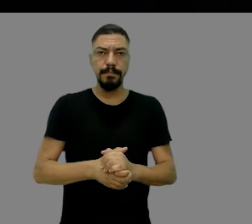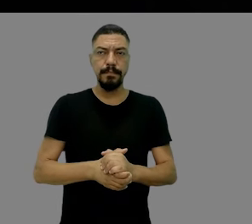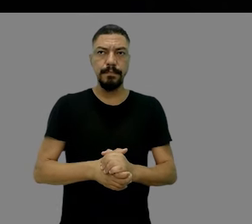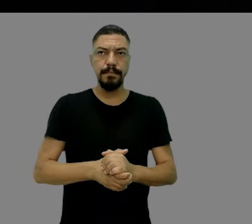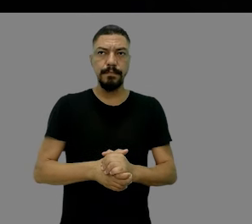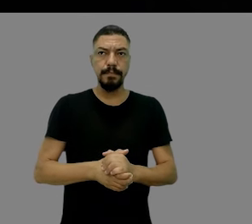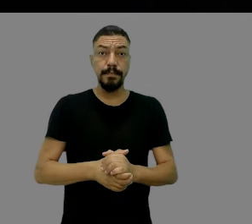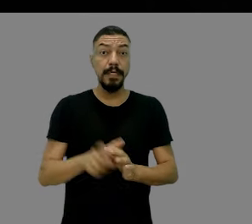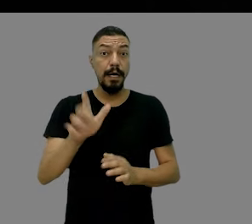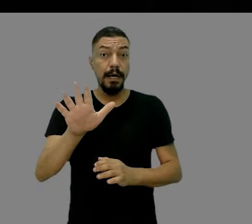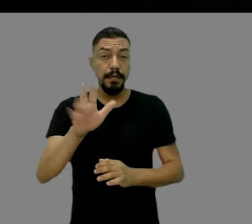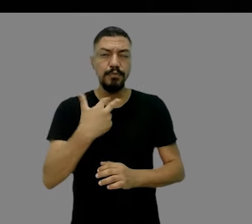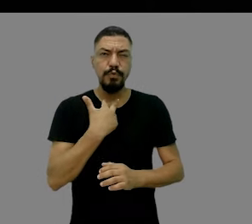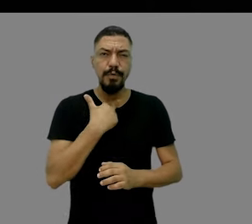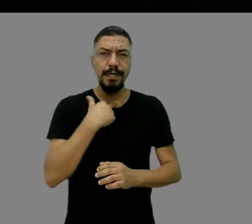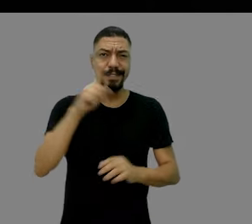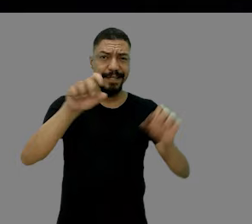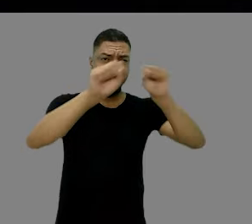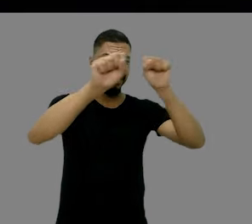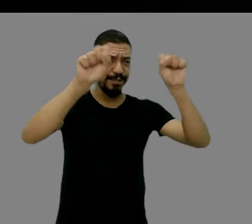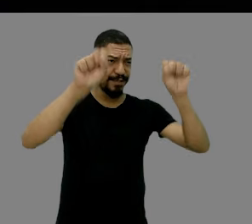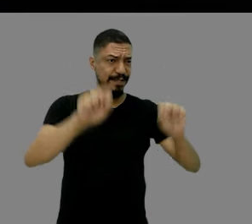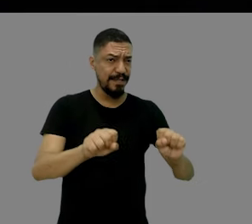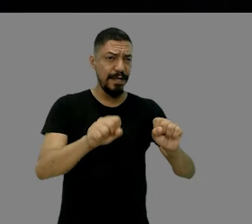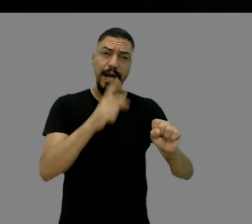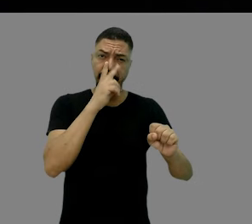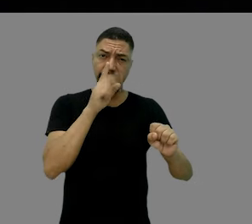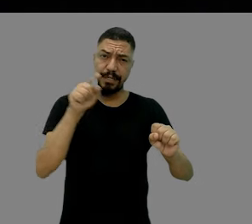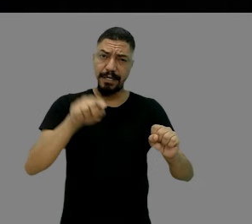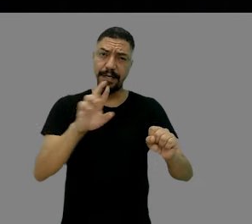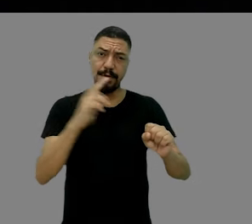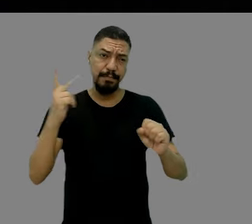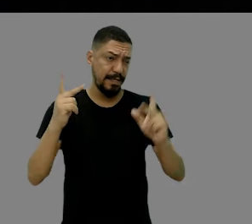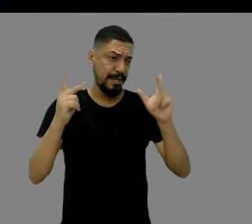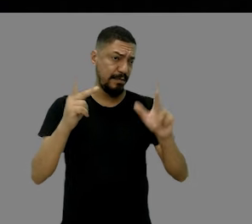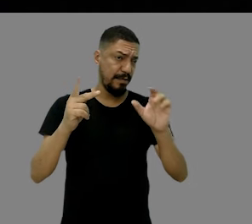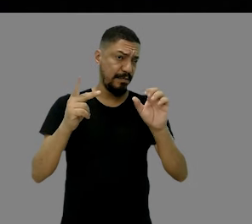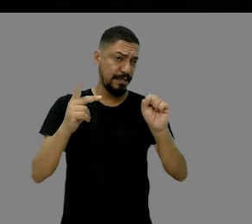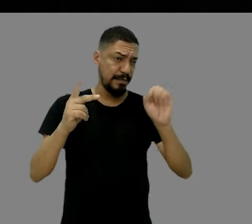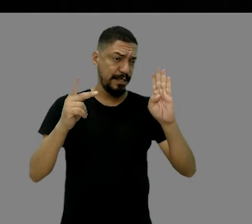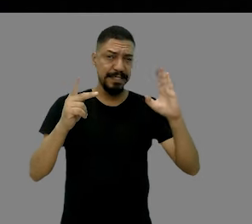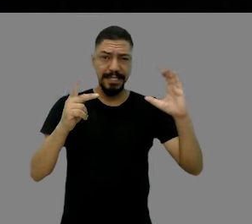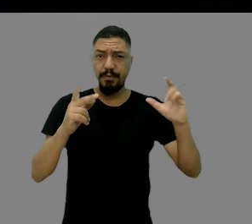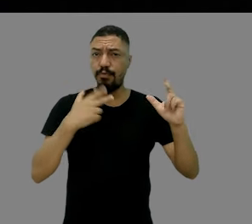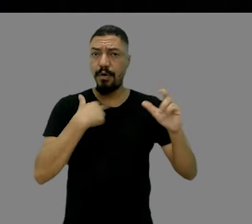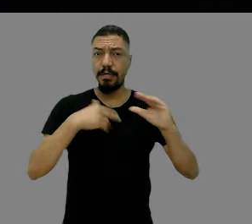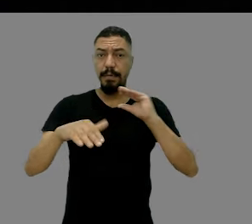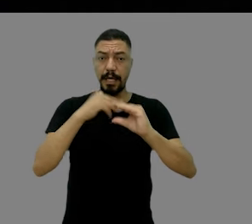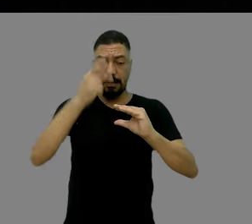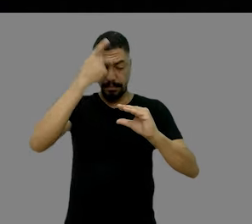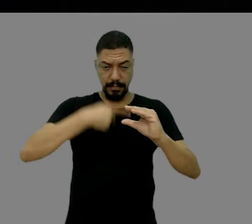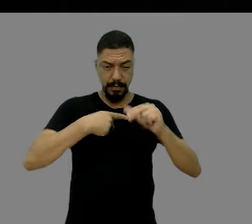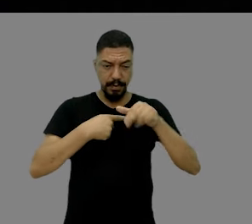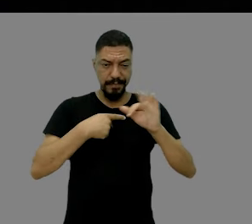Você não pode, no sistema acredito que seja assim o de Ribeirão como de São Bernardo, você não pode emitir para si própria, mas você vai deixar o tomador em